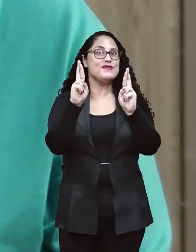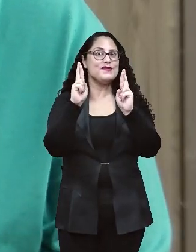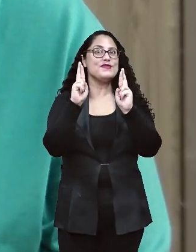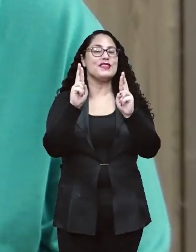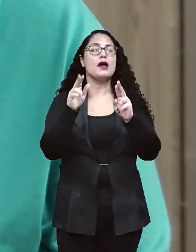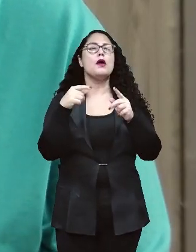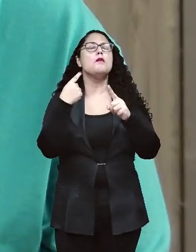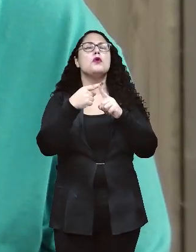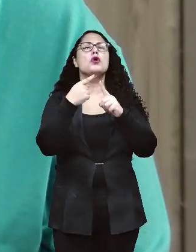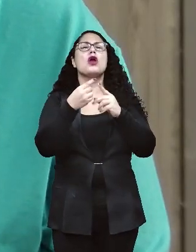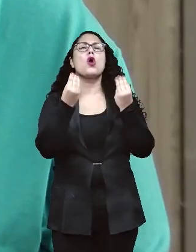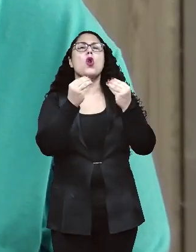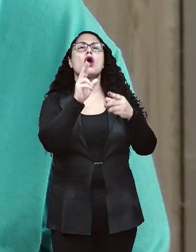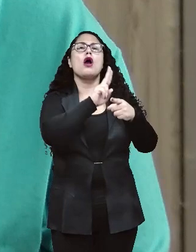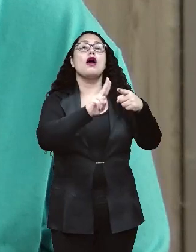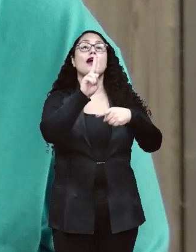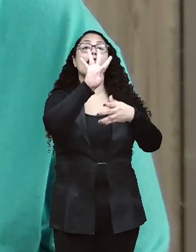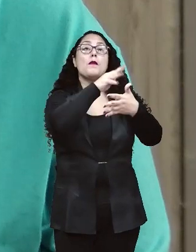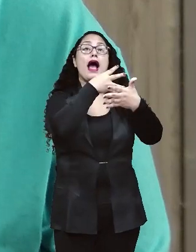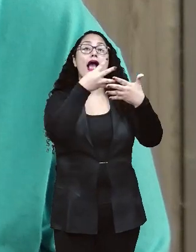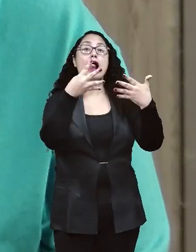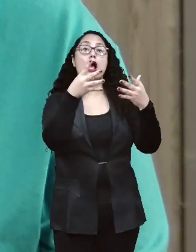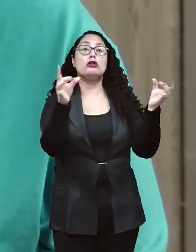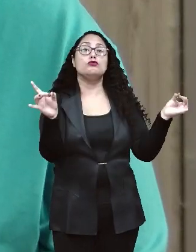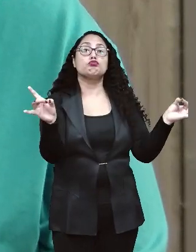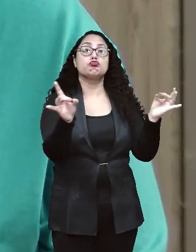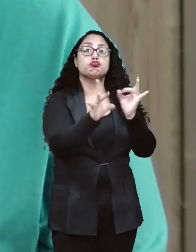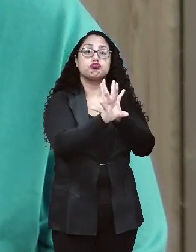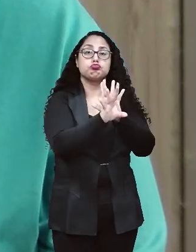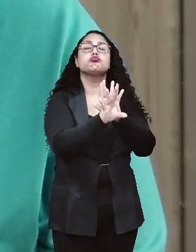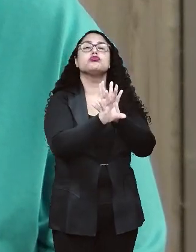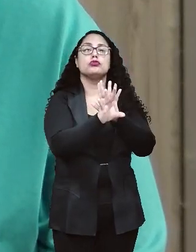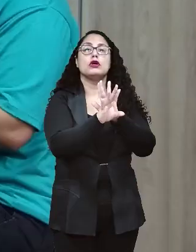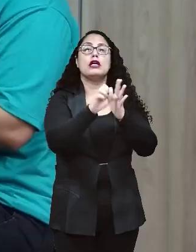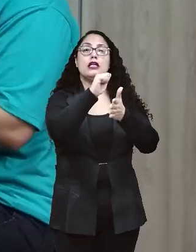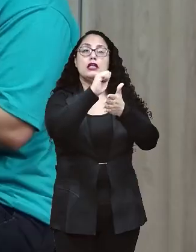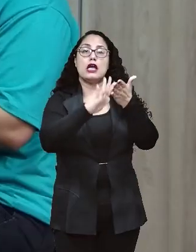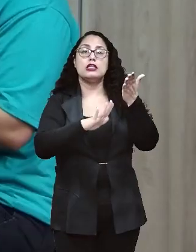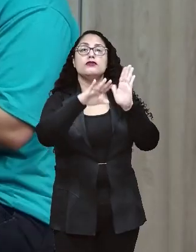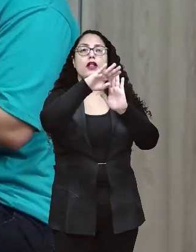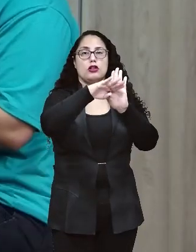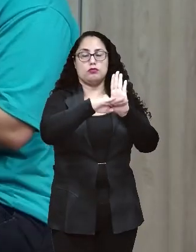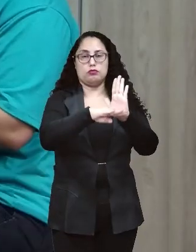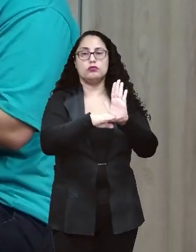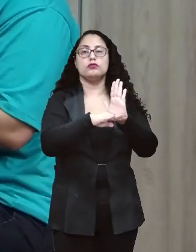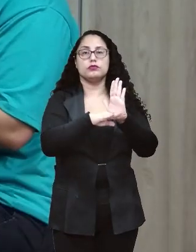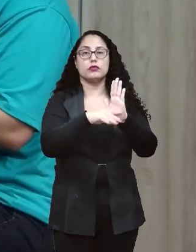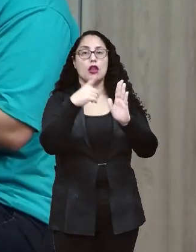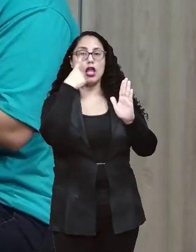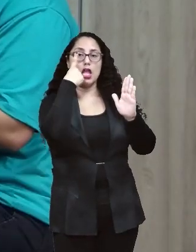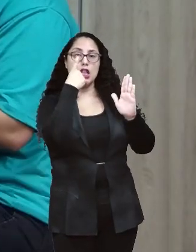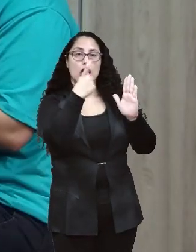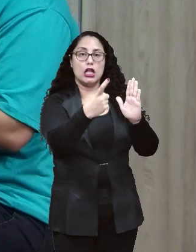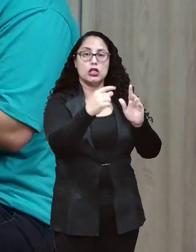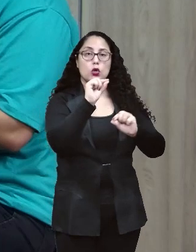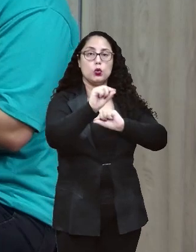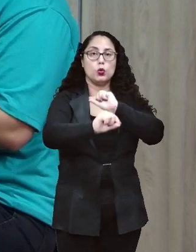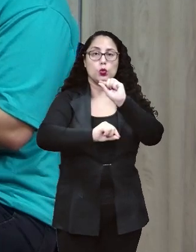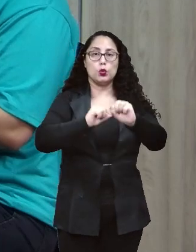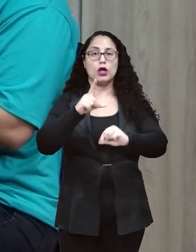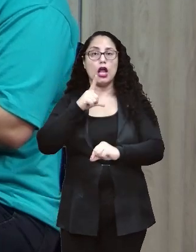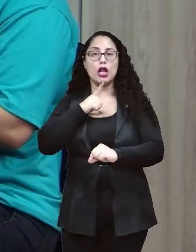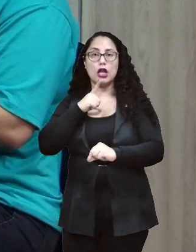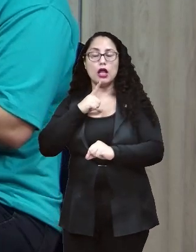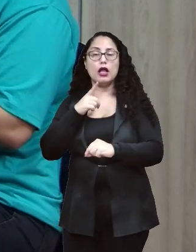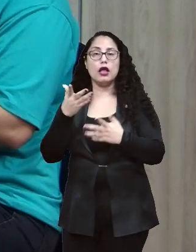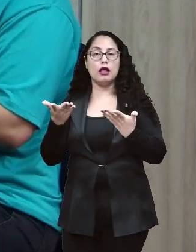gente está colocando universidade? Porque tem uma grade fechada. Sim, né? De atividades programadas. Isso, e é interessante porque tem